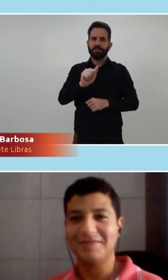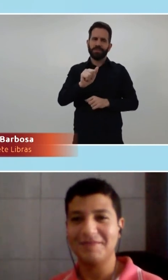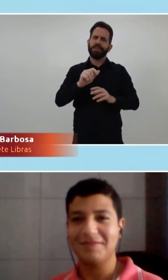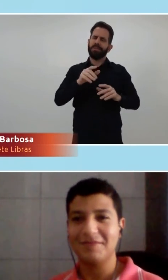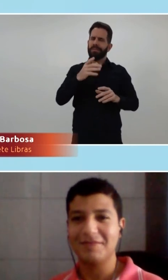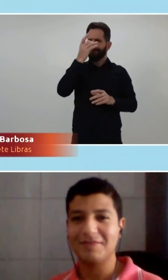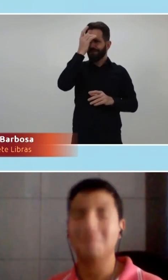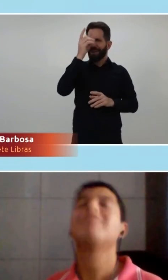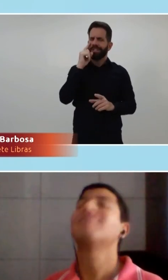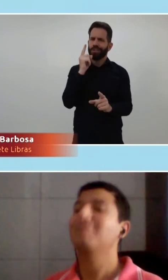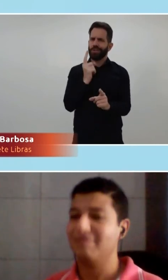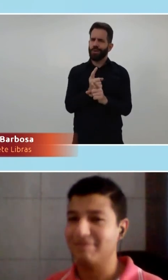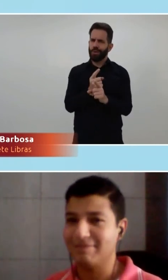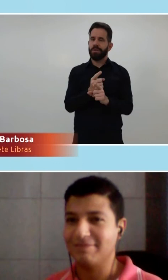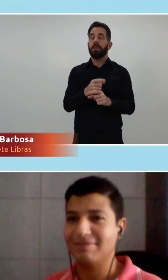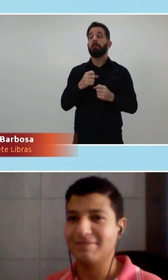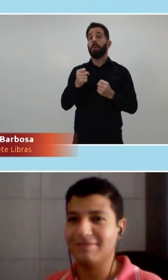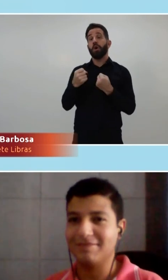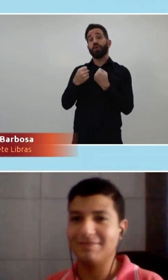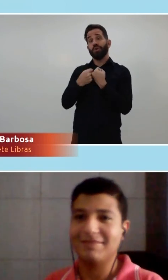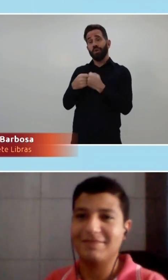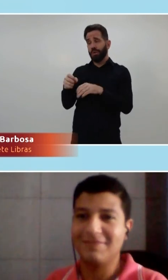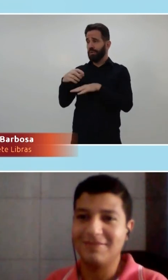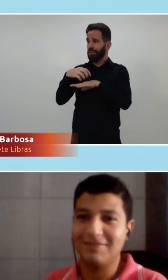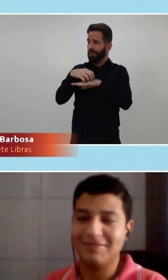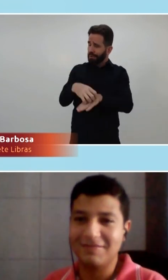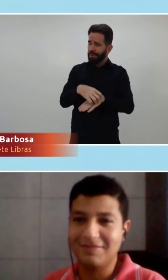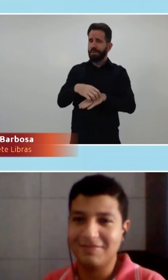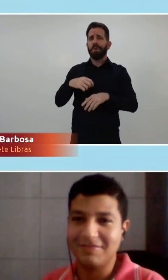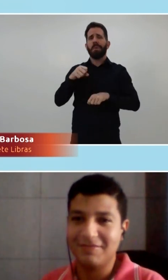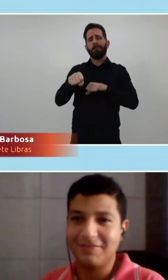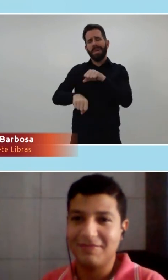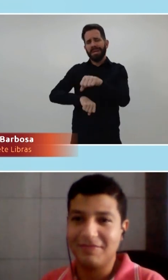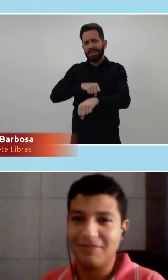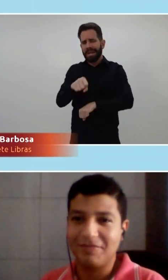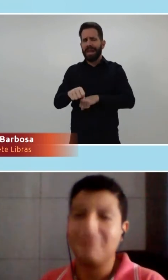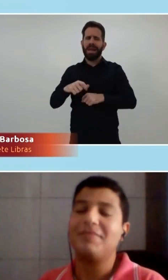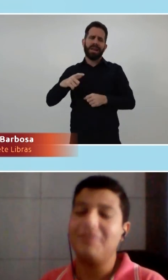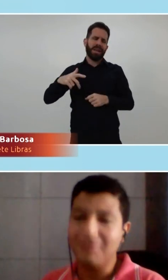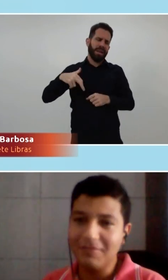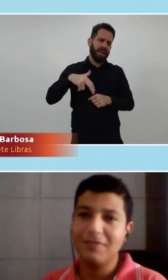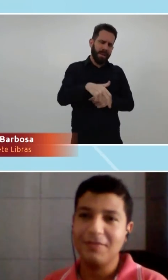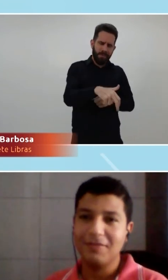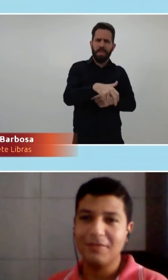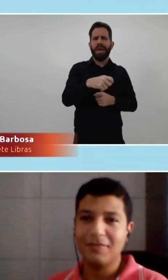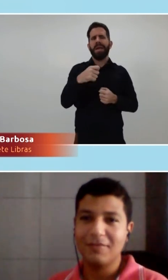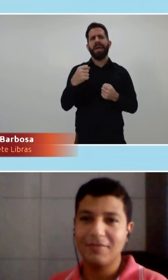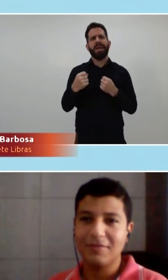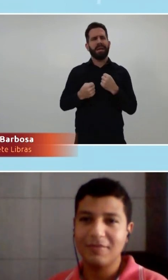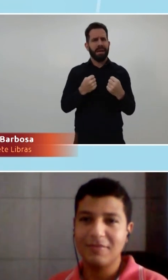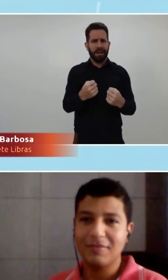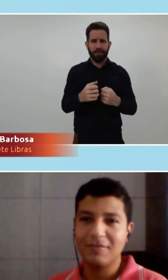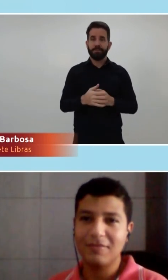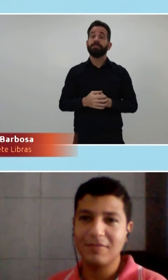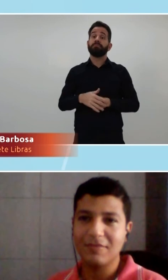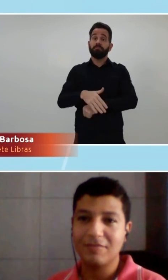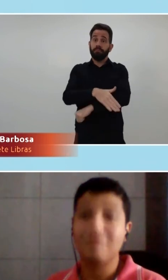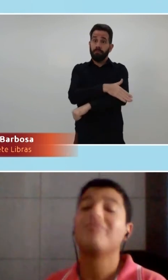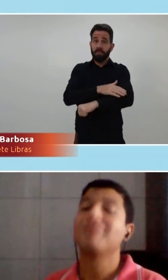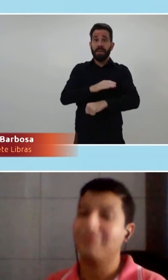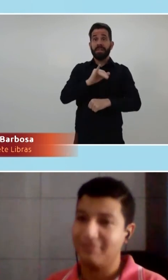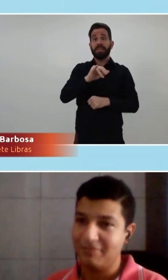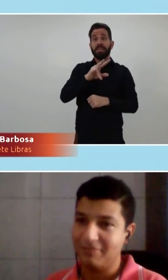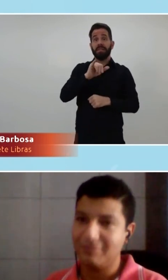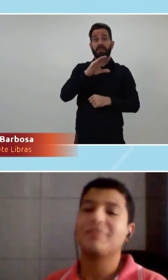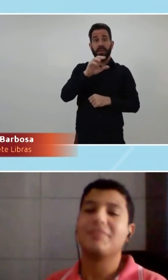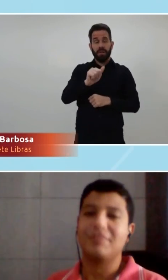de ônibus, de bicicleta, a pé, para quem mora mais perto, de carro também. Lembrando que a Praça Cívica também é um local muito bonito, né? Um monumento aqui